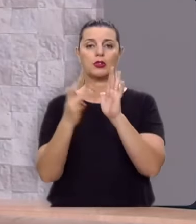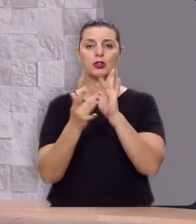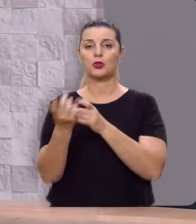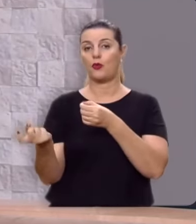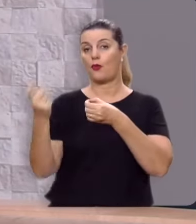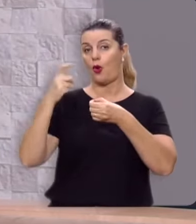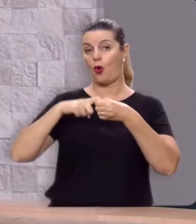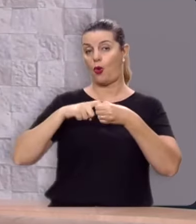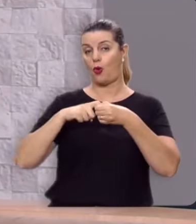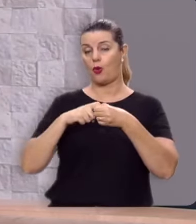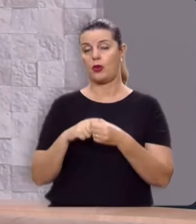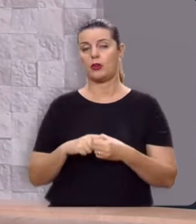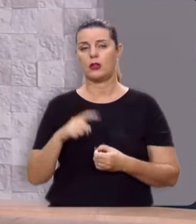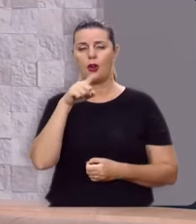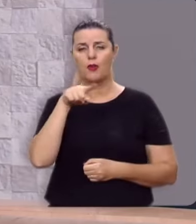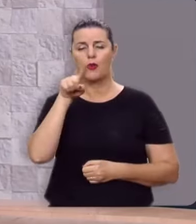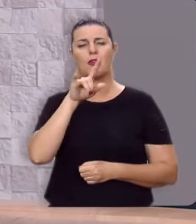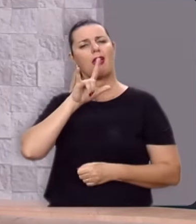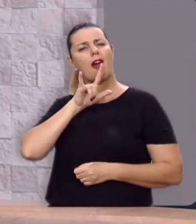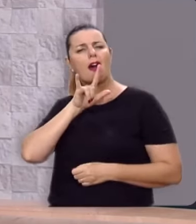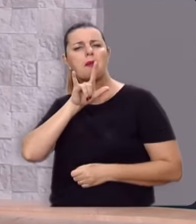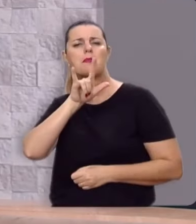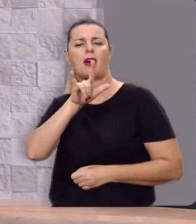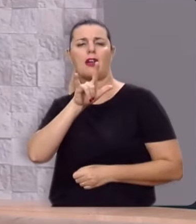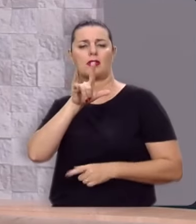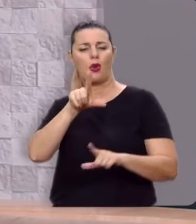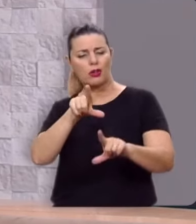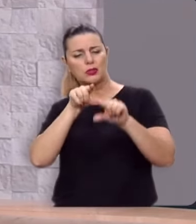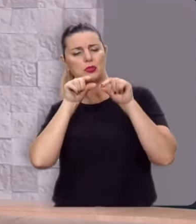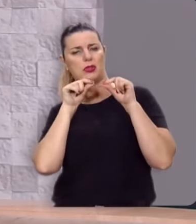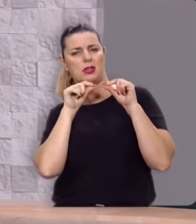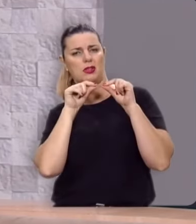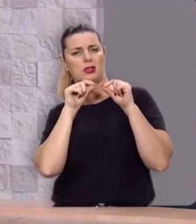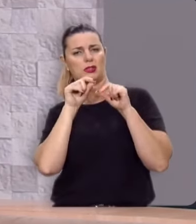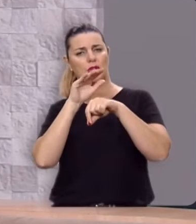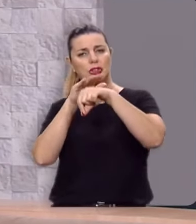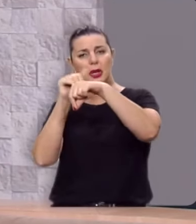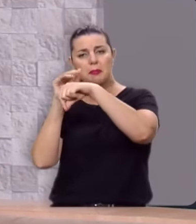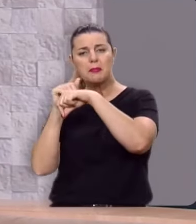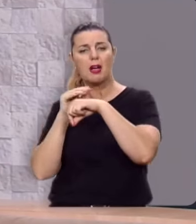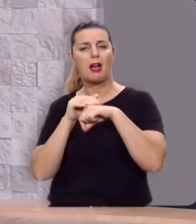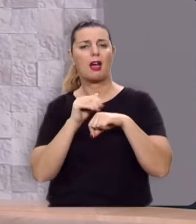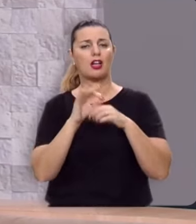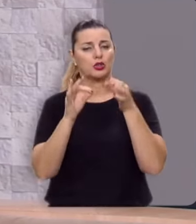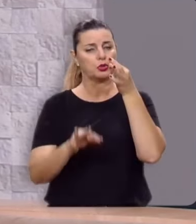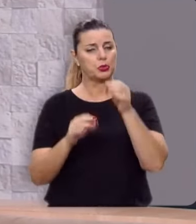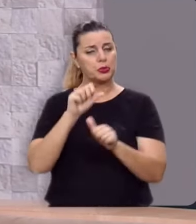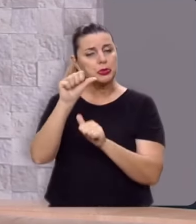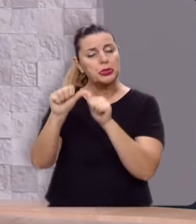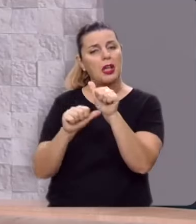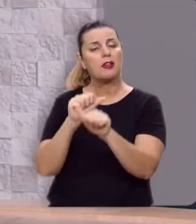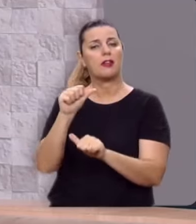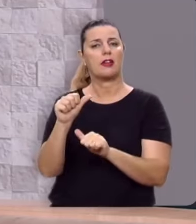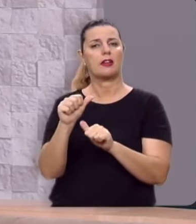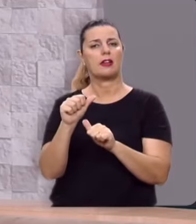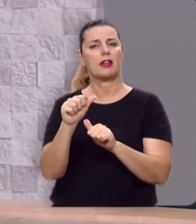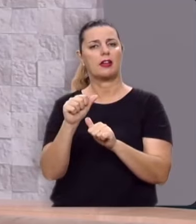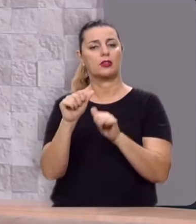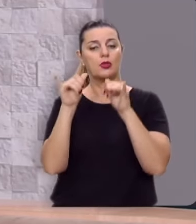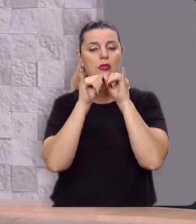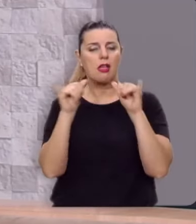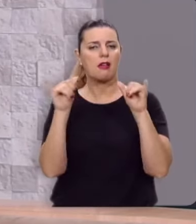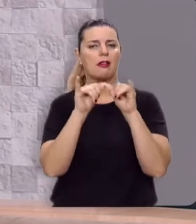Cristo, você que foi amado, escolhido, chamado, justificado,